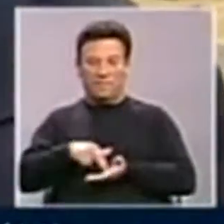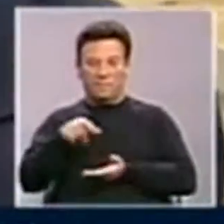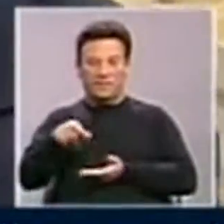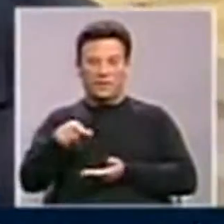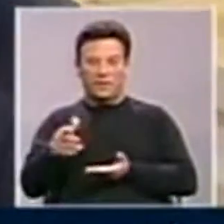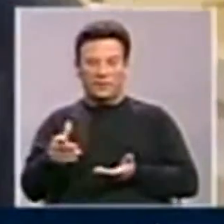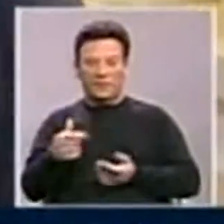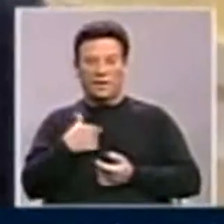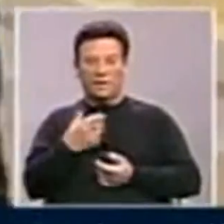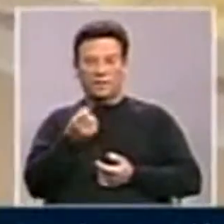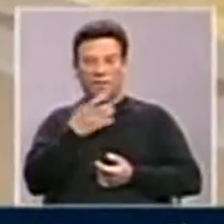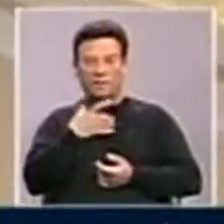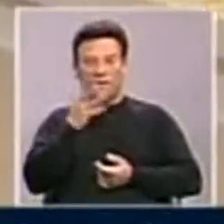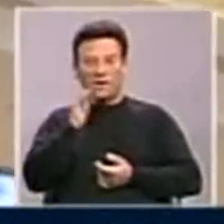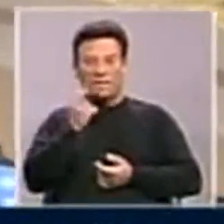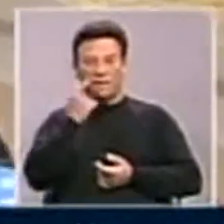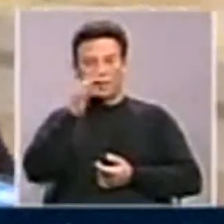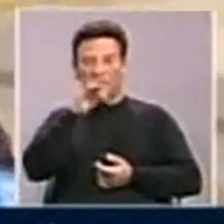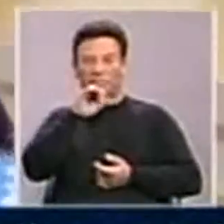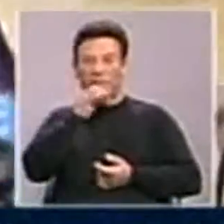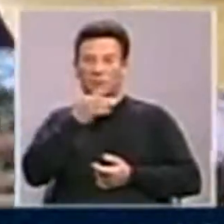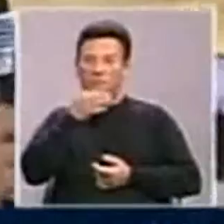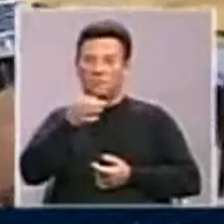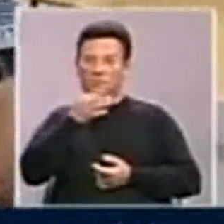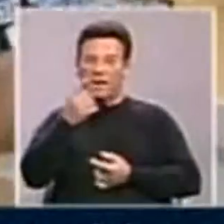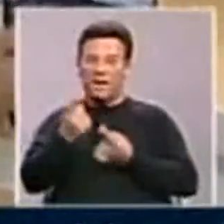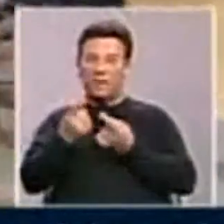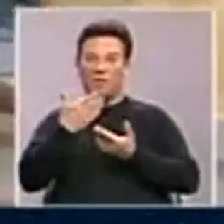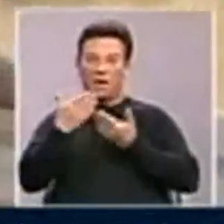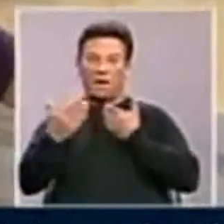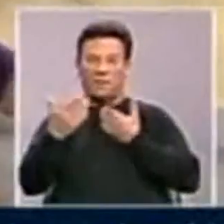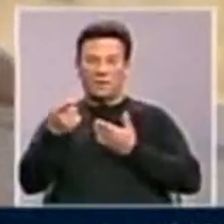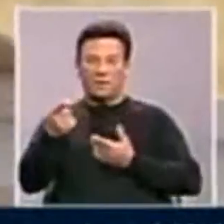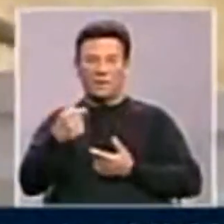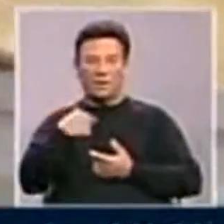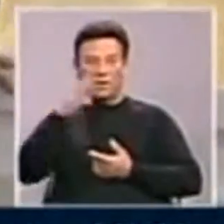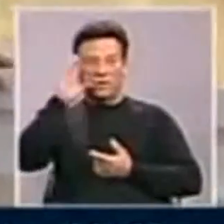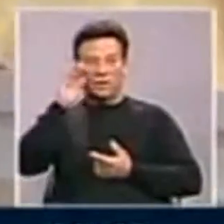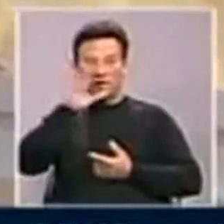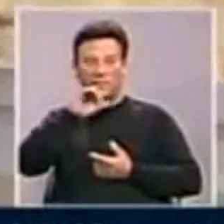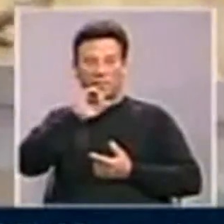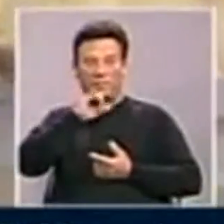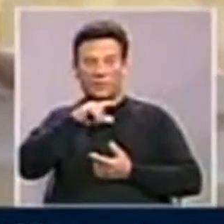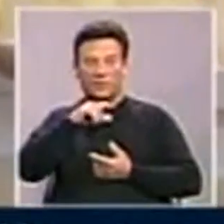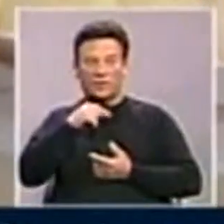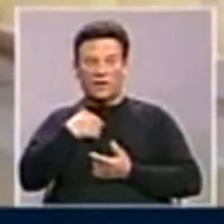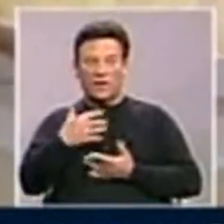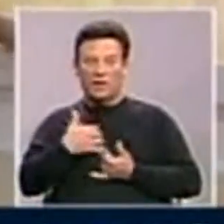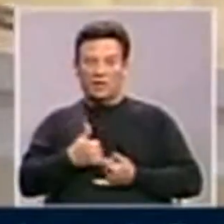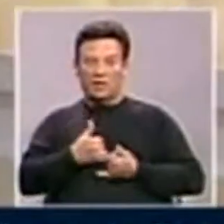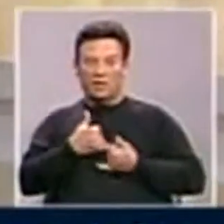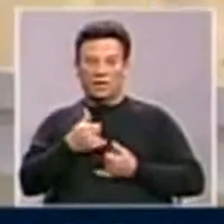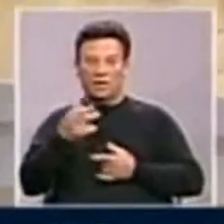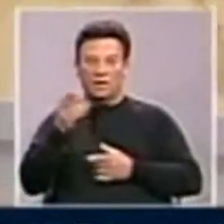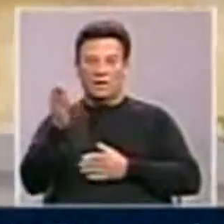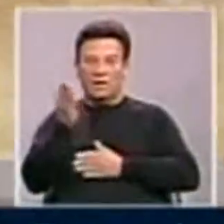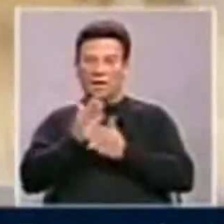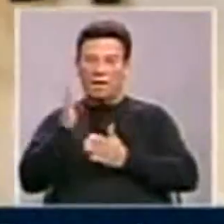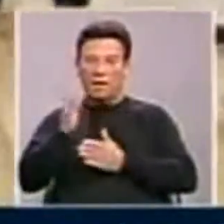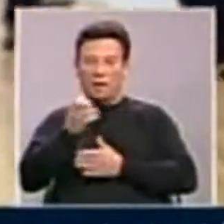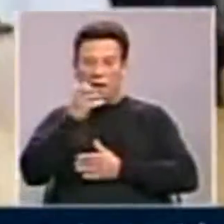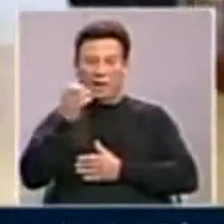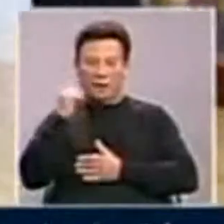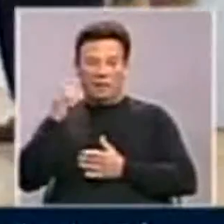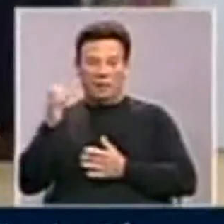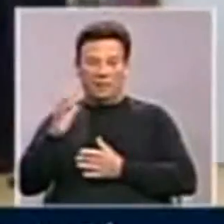Ora, muito bem, eu vou tentar ver se é possível falar com alguns destes atores improvisados. Não sei se é possível. Eu agora até me assustei, estas artes marciais são a sério.